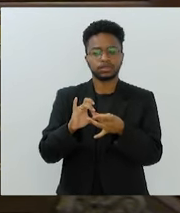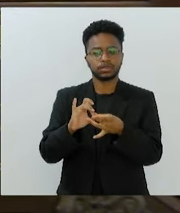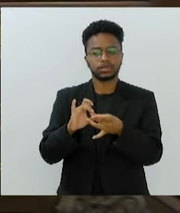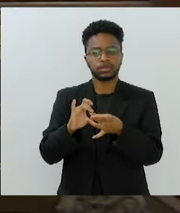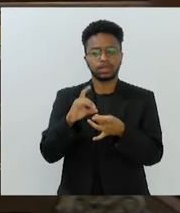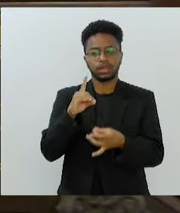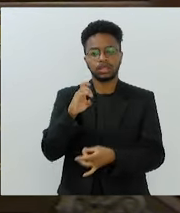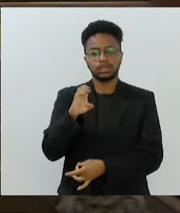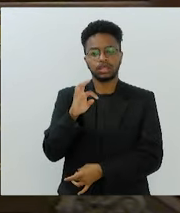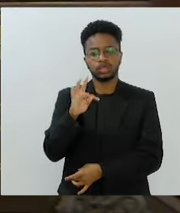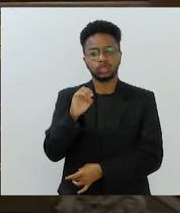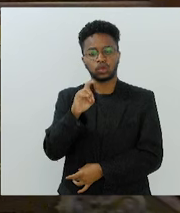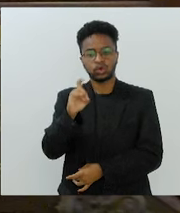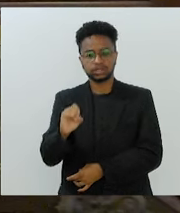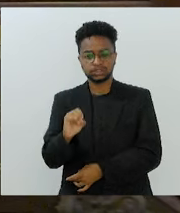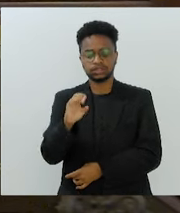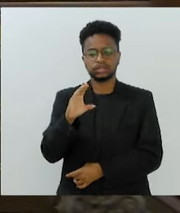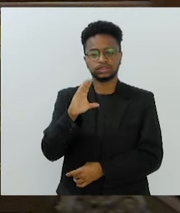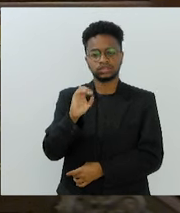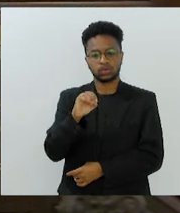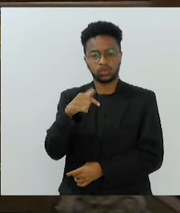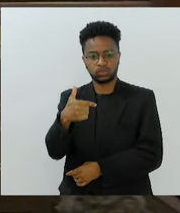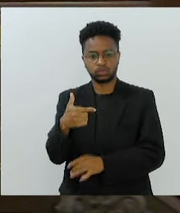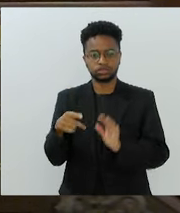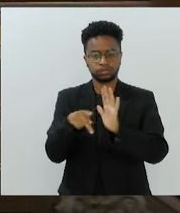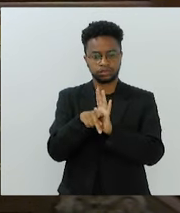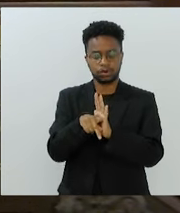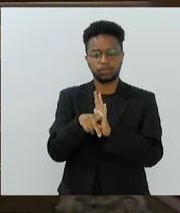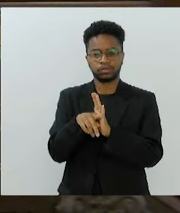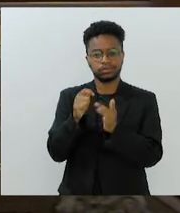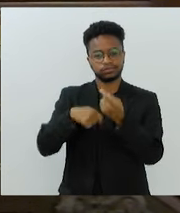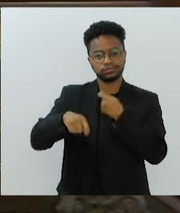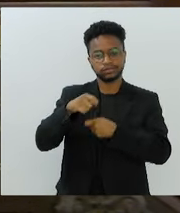detox carbônico da economia.